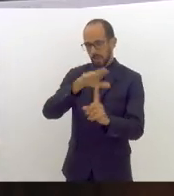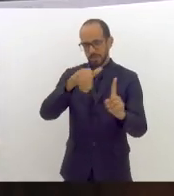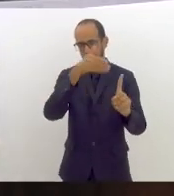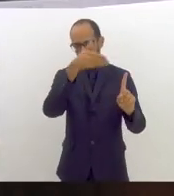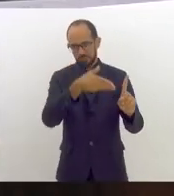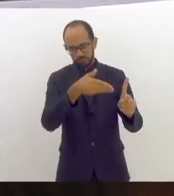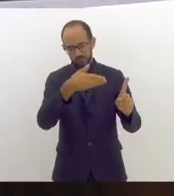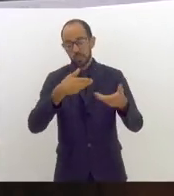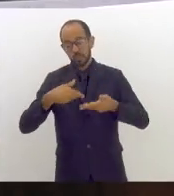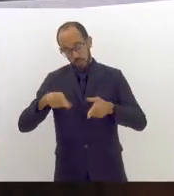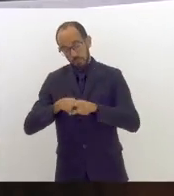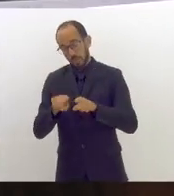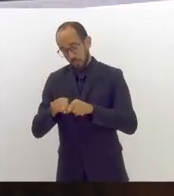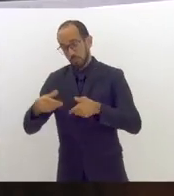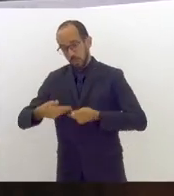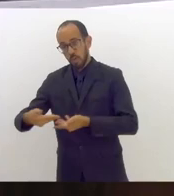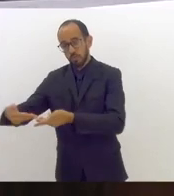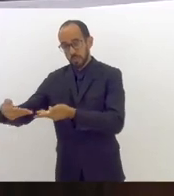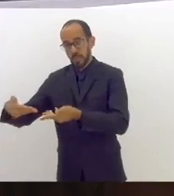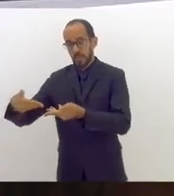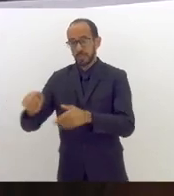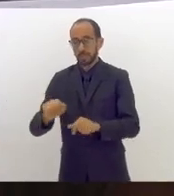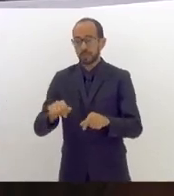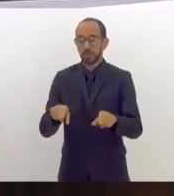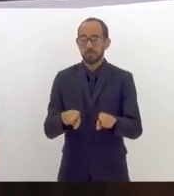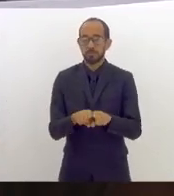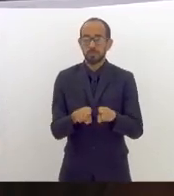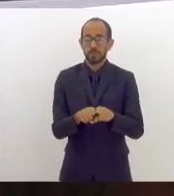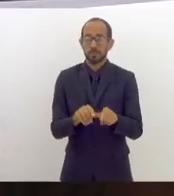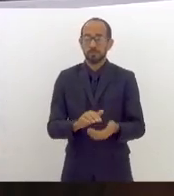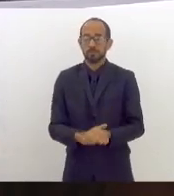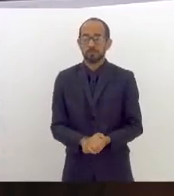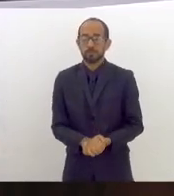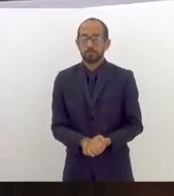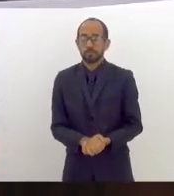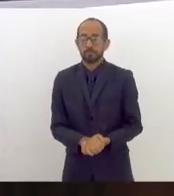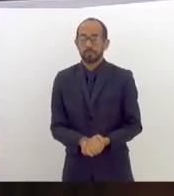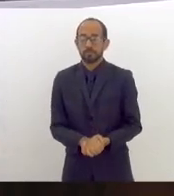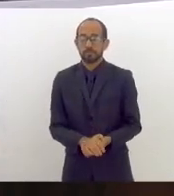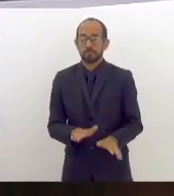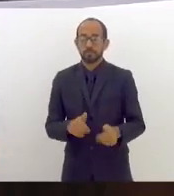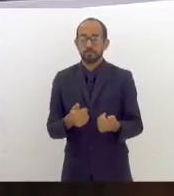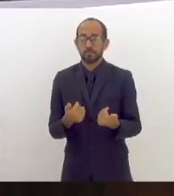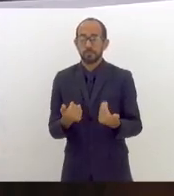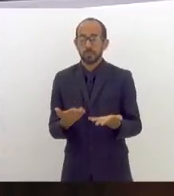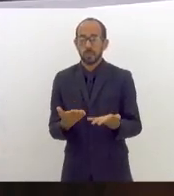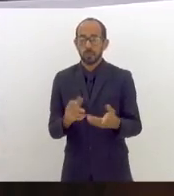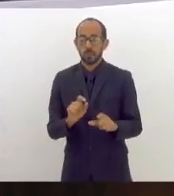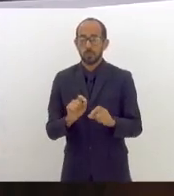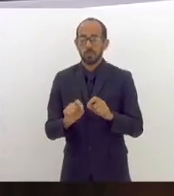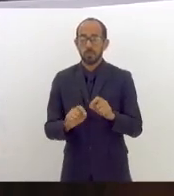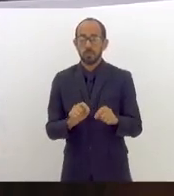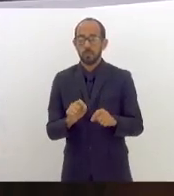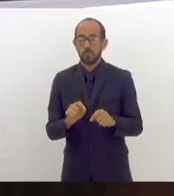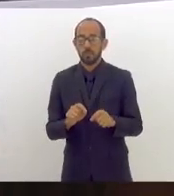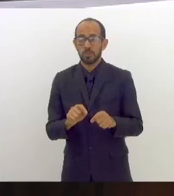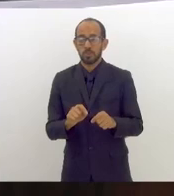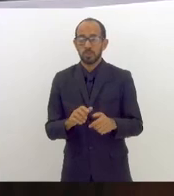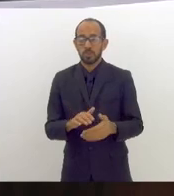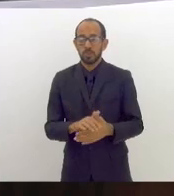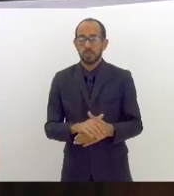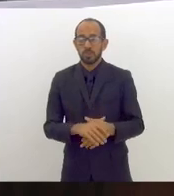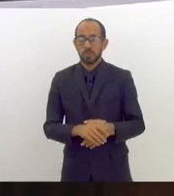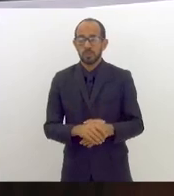dessa mesa dessa solenidade e parabéns a todos Luciano Chagas aos conselho eu Conselheiro do